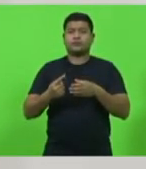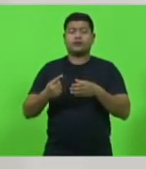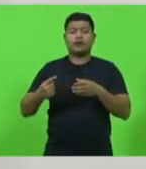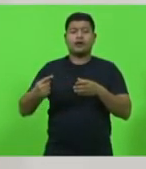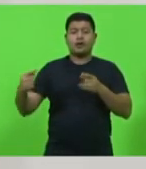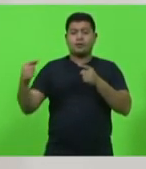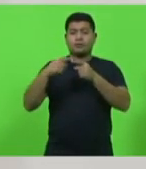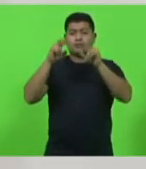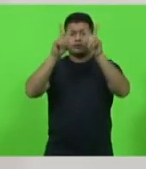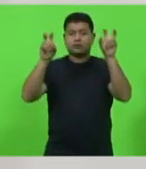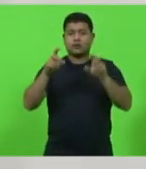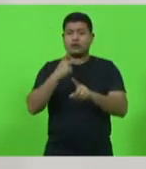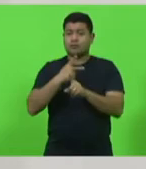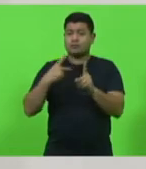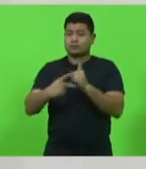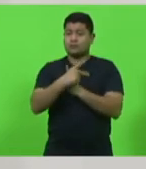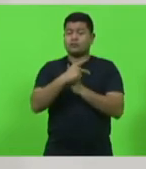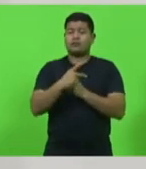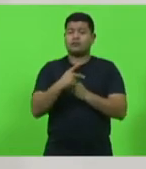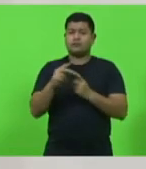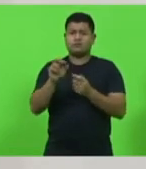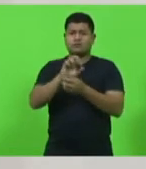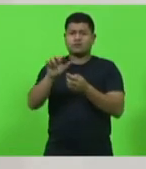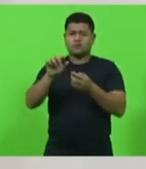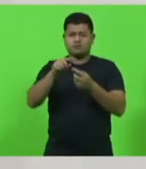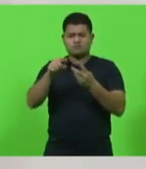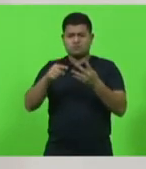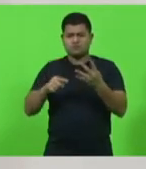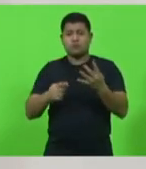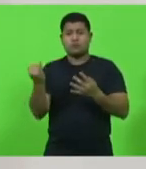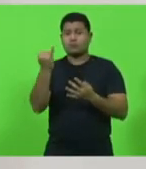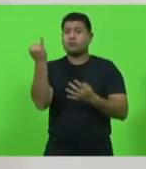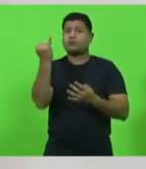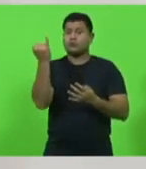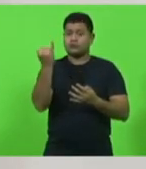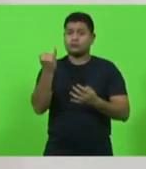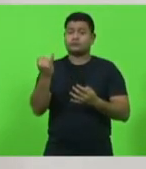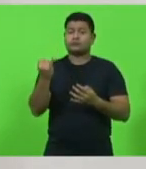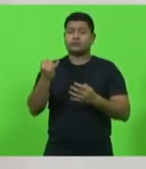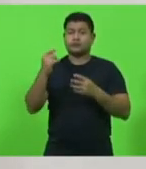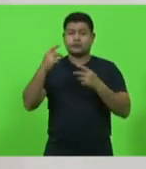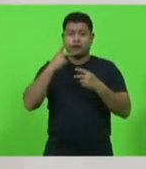Previdência, tantos pontos importantes para tratar, direito...